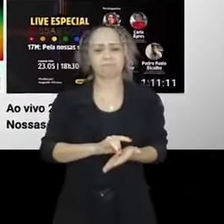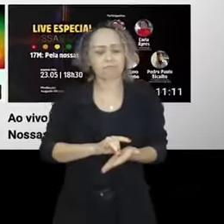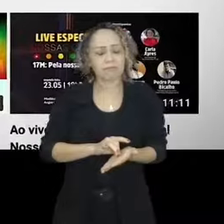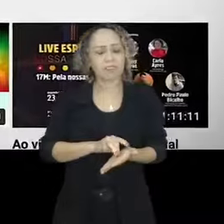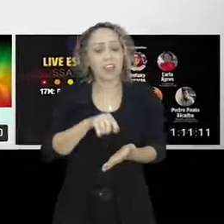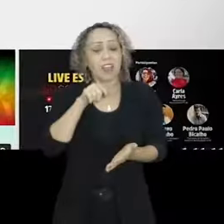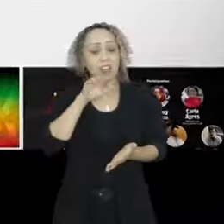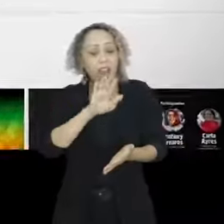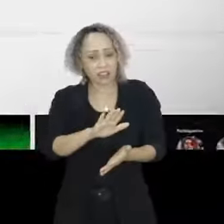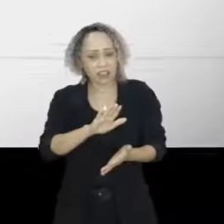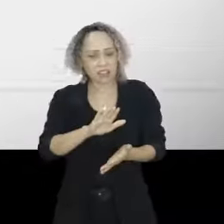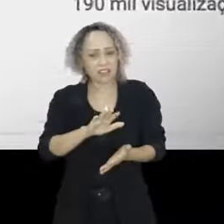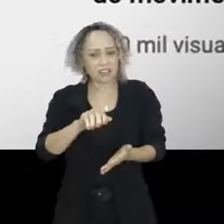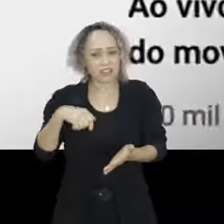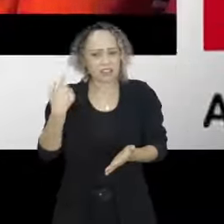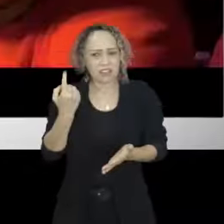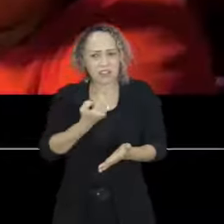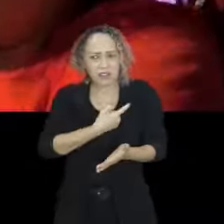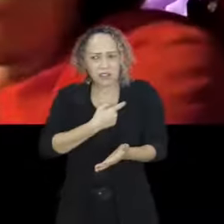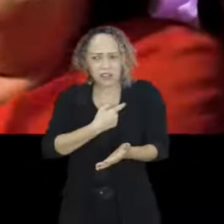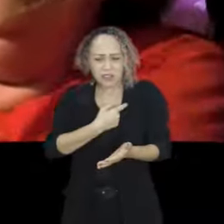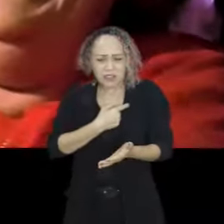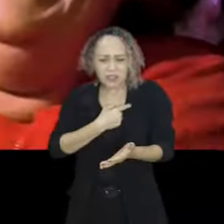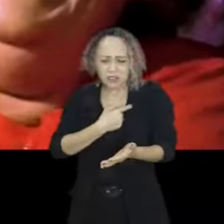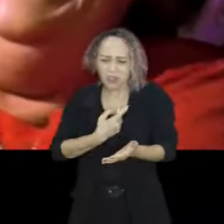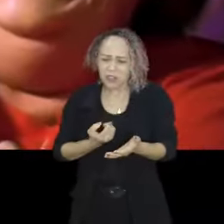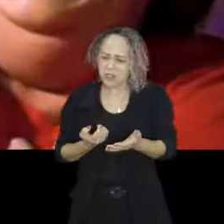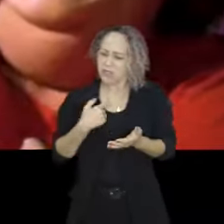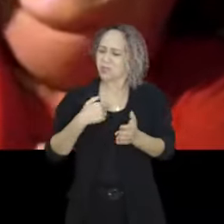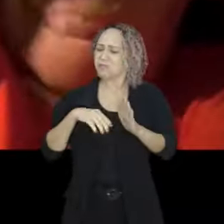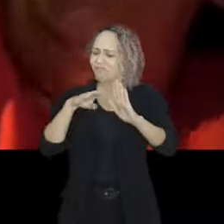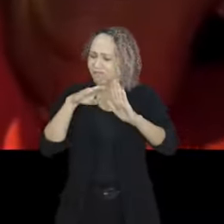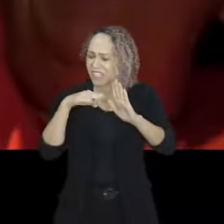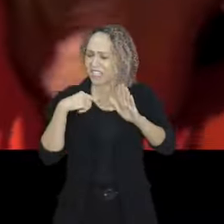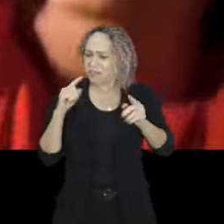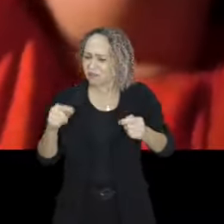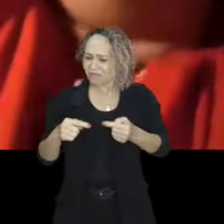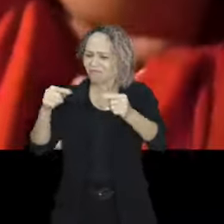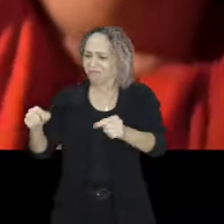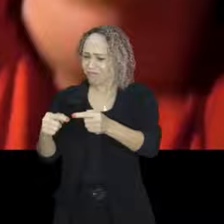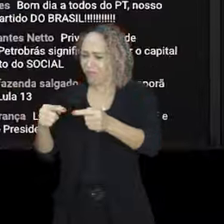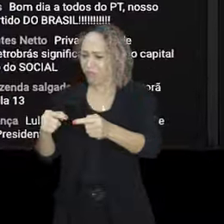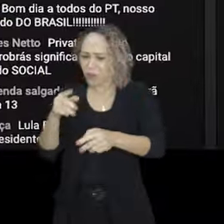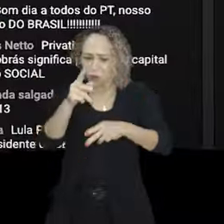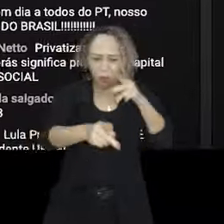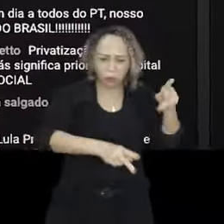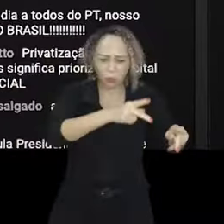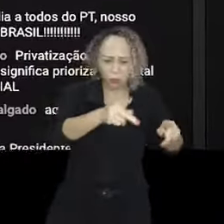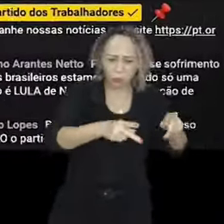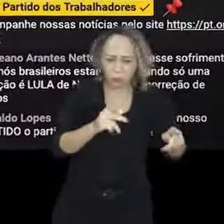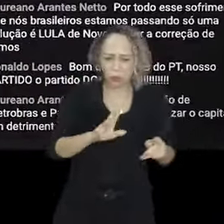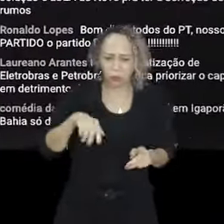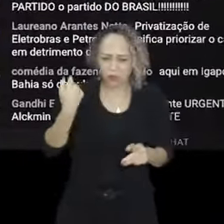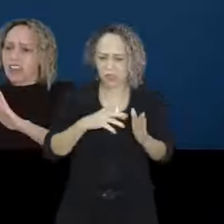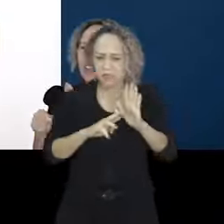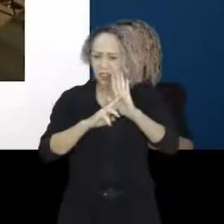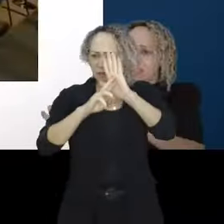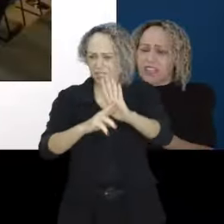Assim, pautamos e somos pautados pela voz das ruas e das redes.